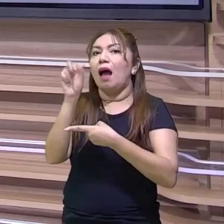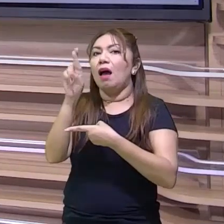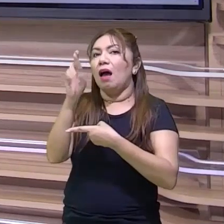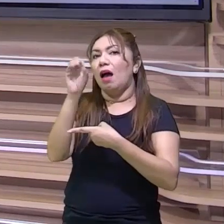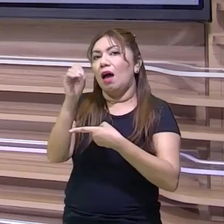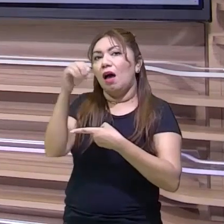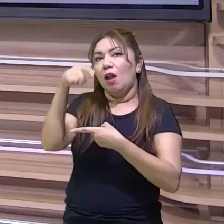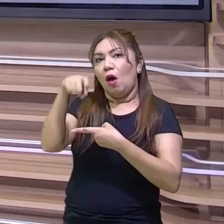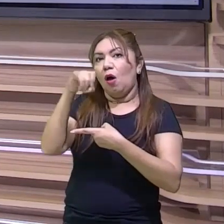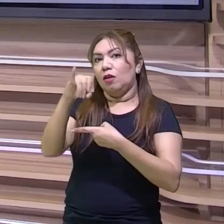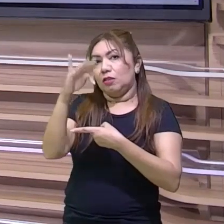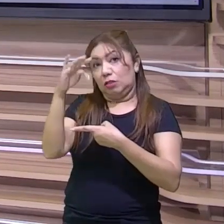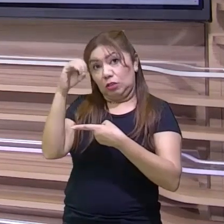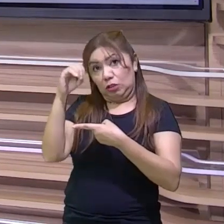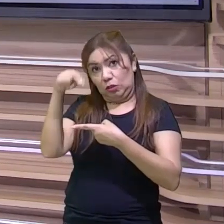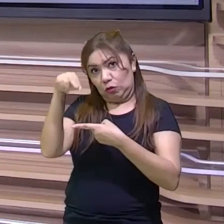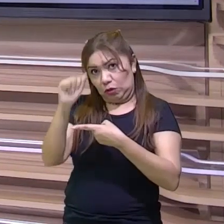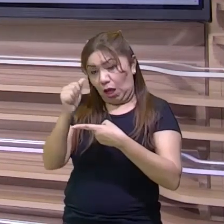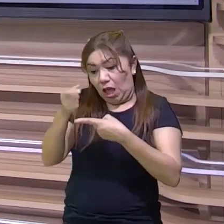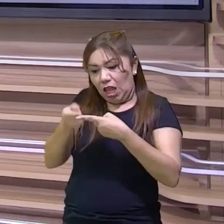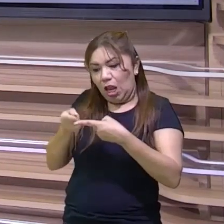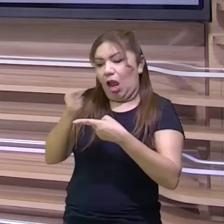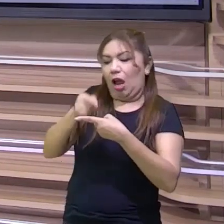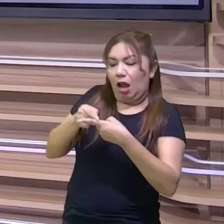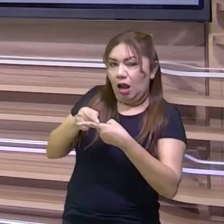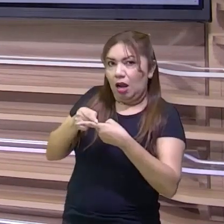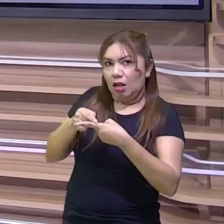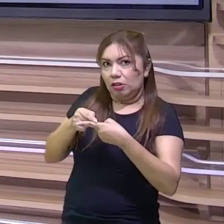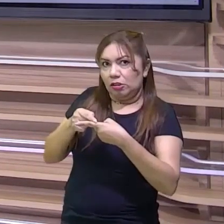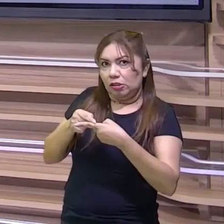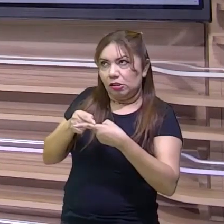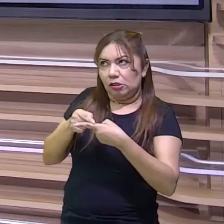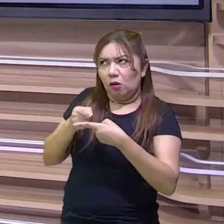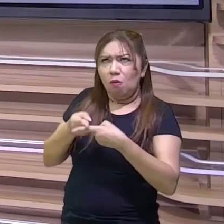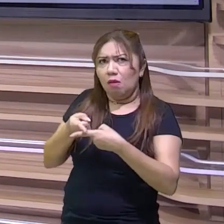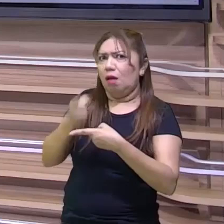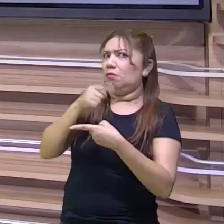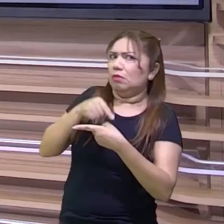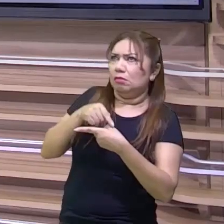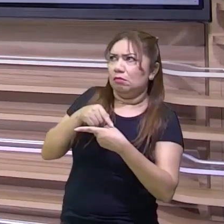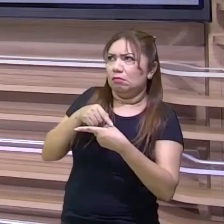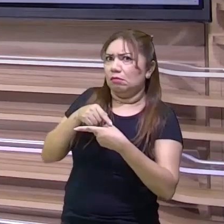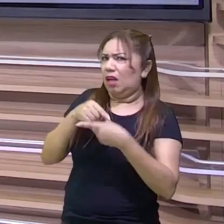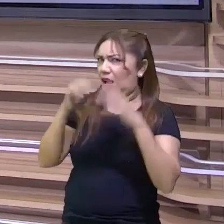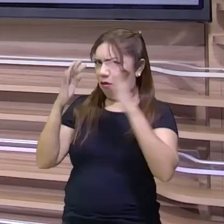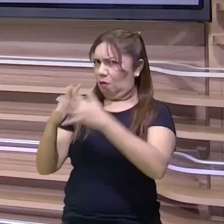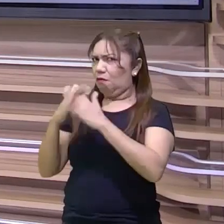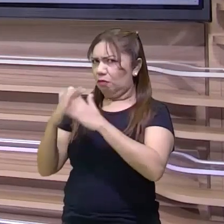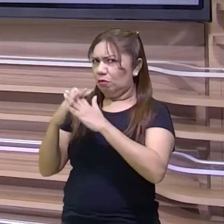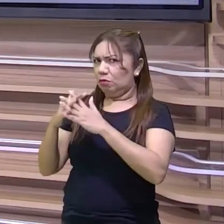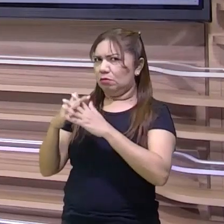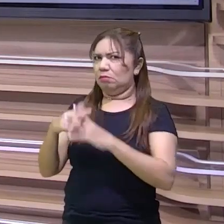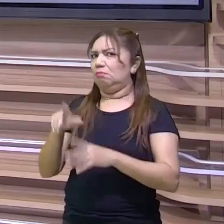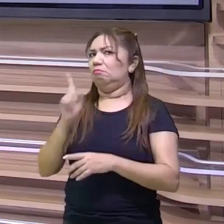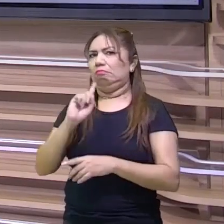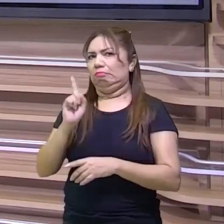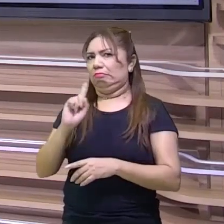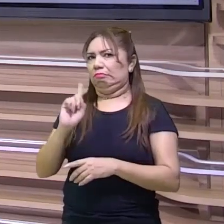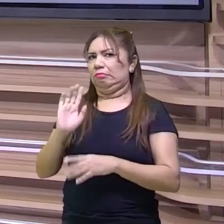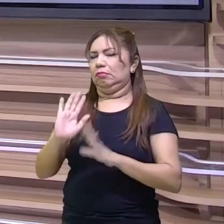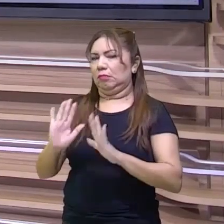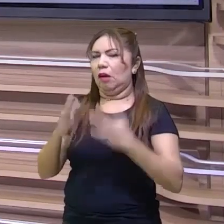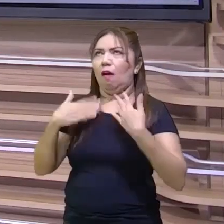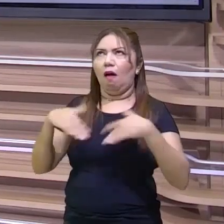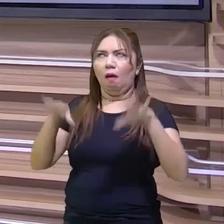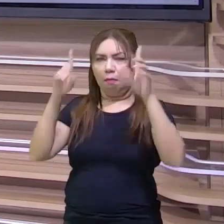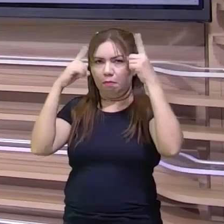a antepenúltima. Ou é a penúltima? Ou é a oxítona? Confuso, né? Então, vamos lá, vamos pensar